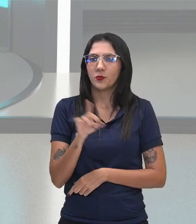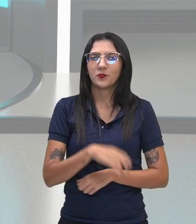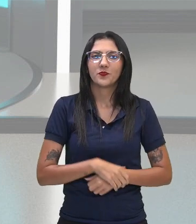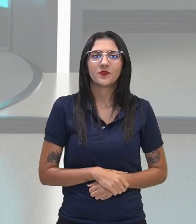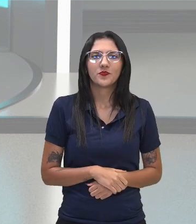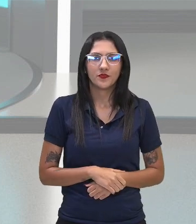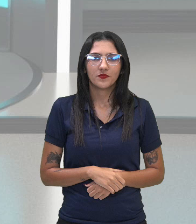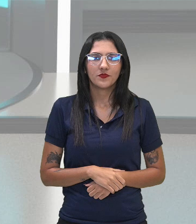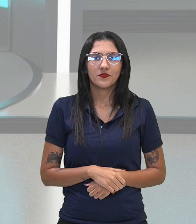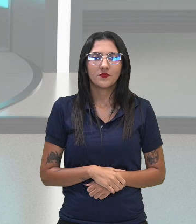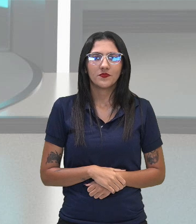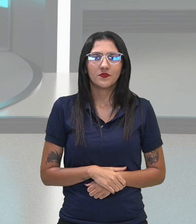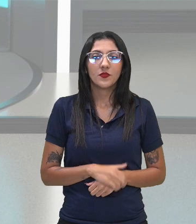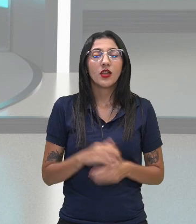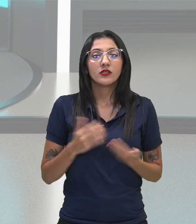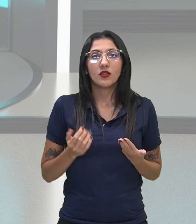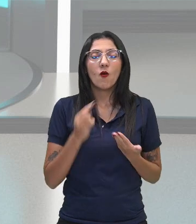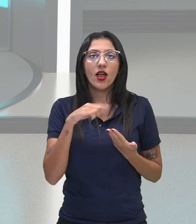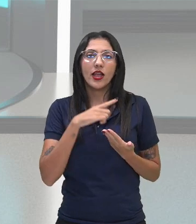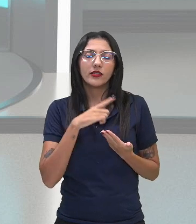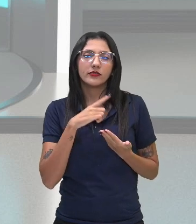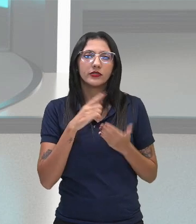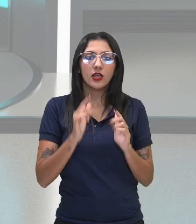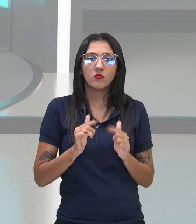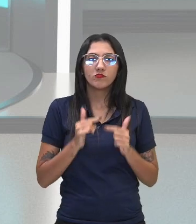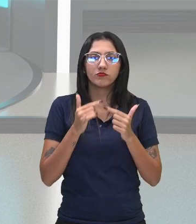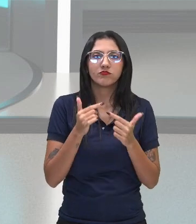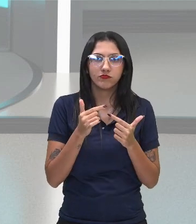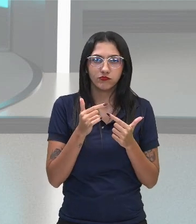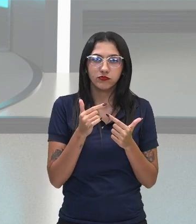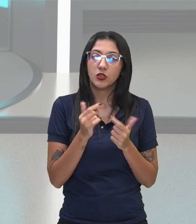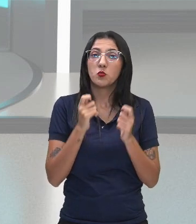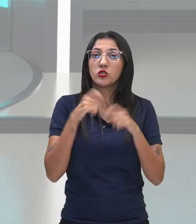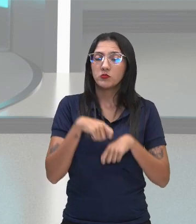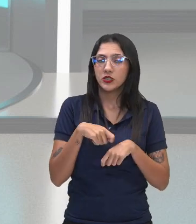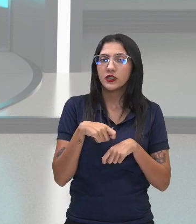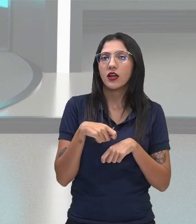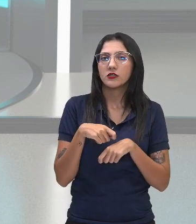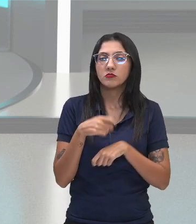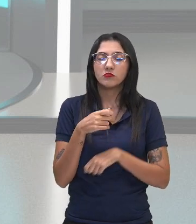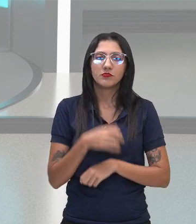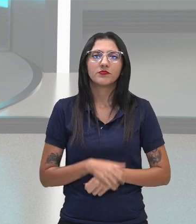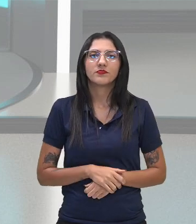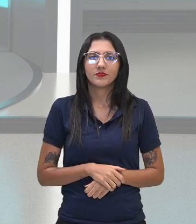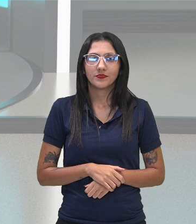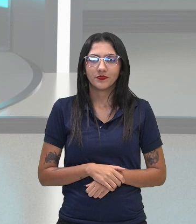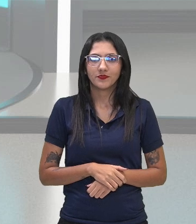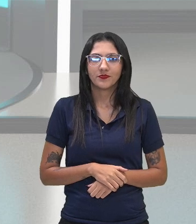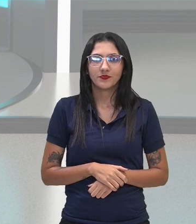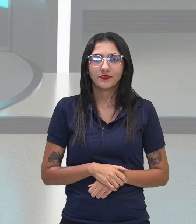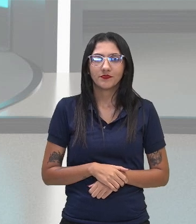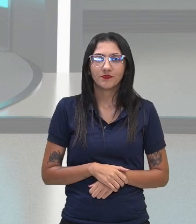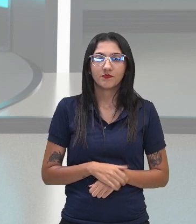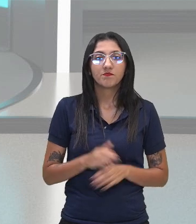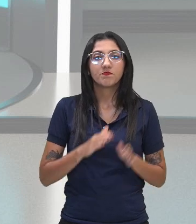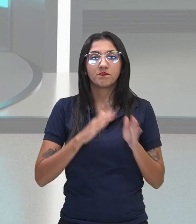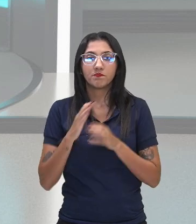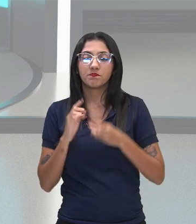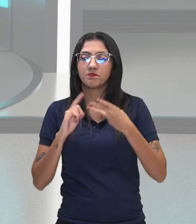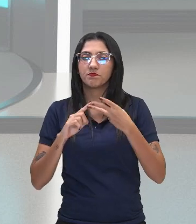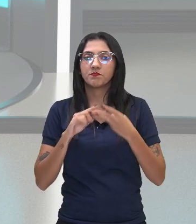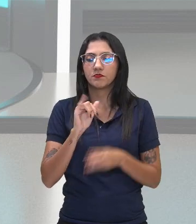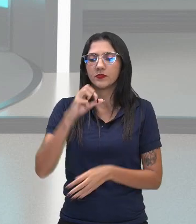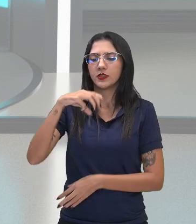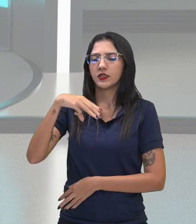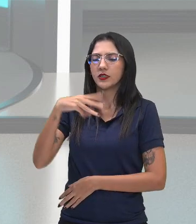Então, ela vai expressar desejos e possibilidades. E o modo imperativo, ele